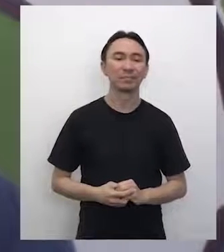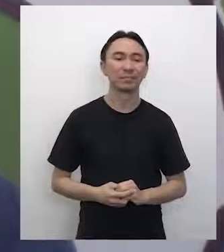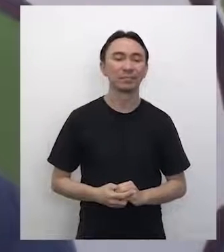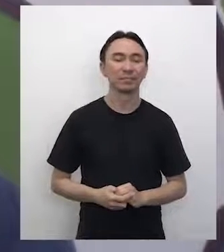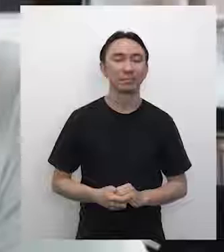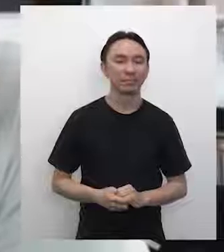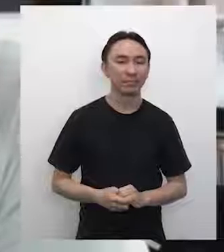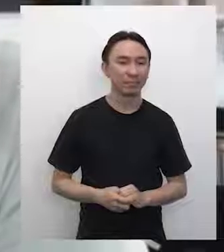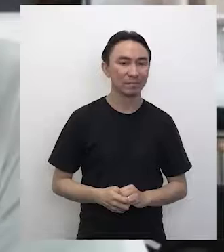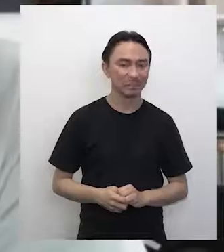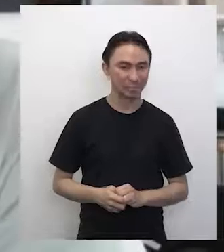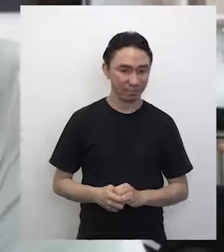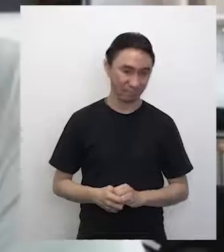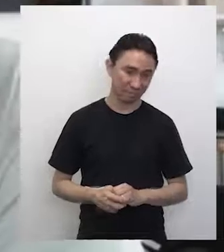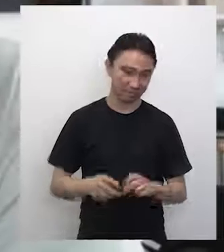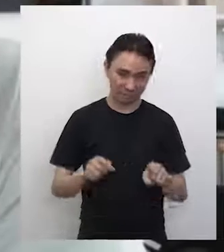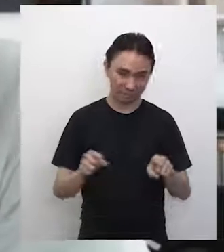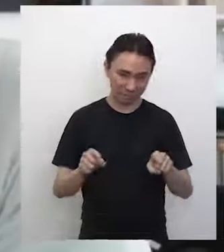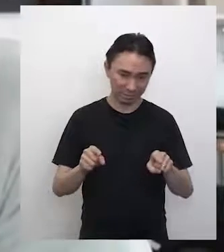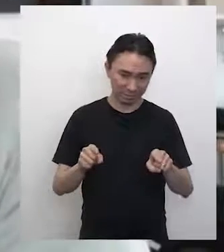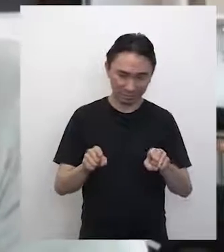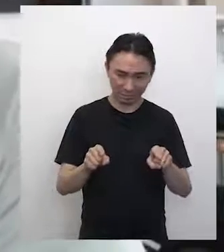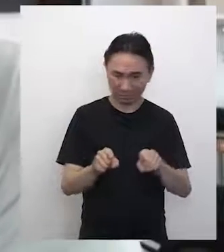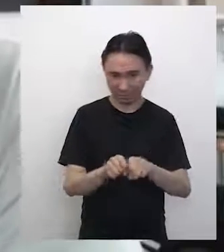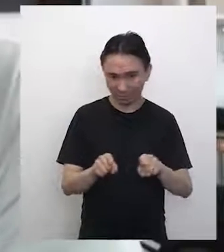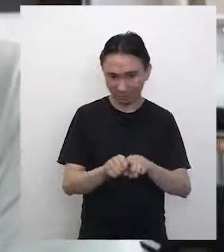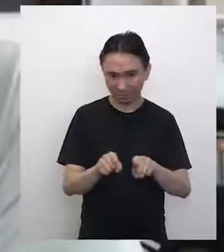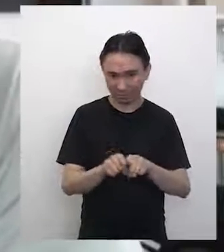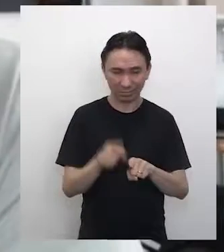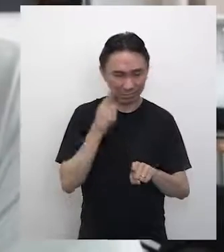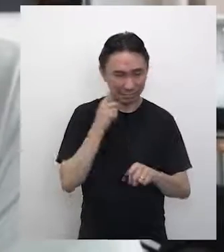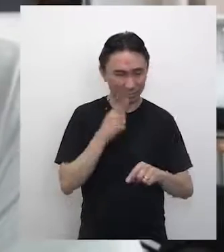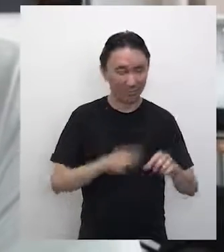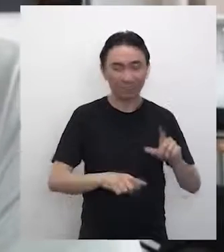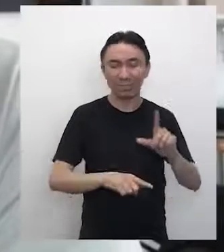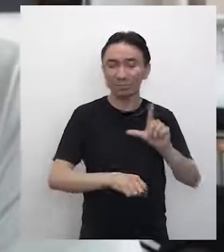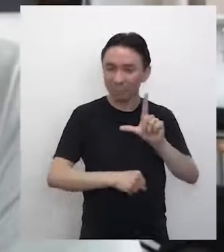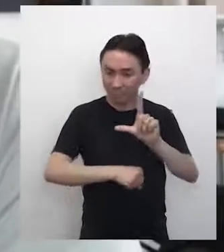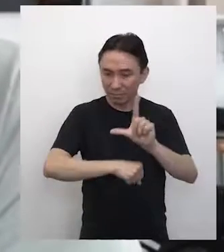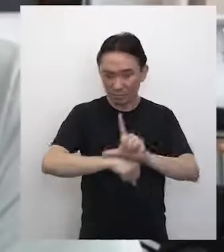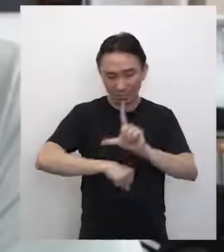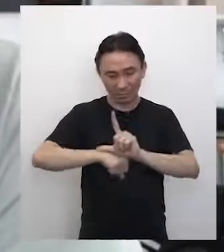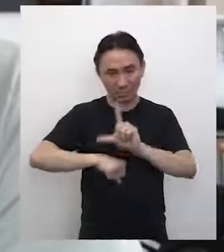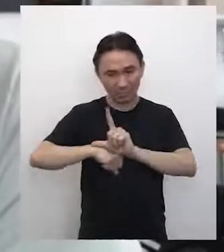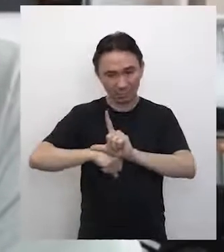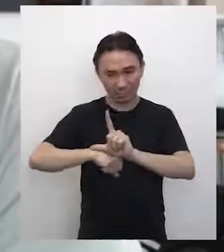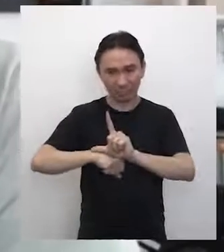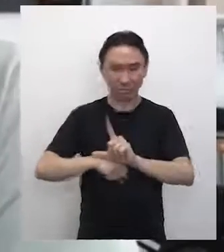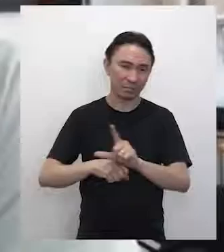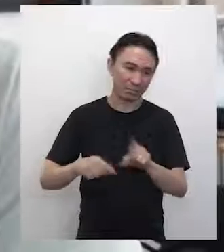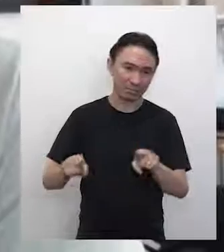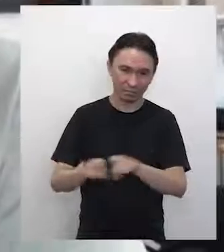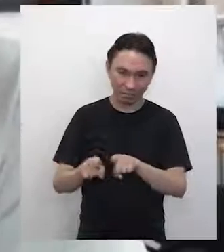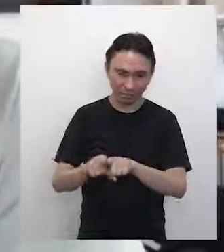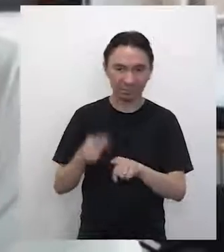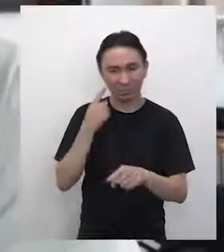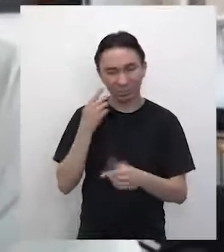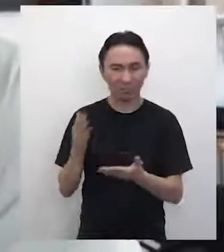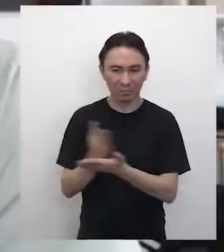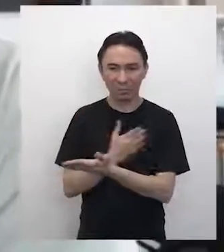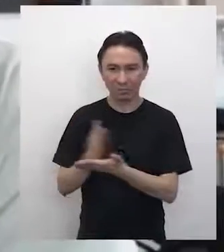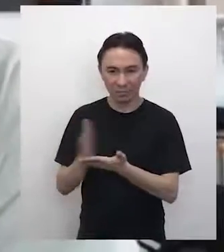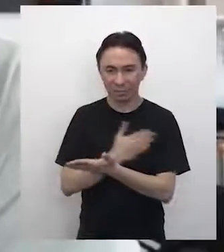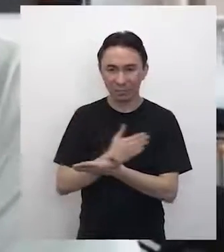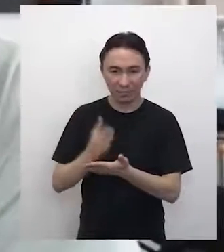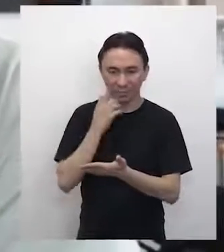E também nem todos têm o mesmo tipo, encontram as mesmas lojas, né? Então, loja de material de construção, tem os LEDzinhos, loja de